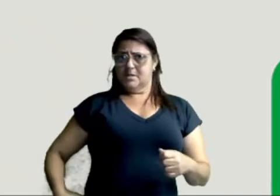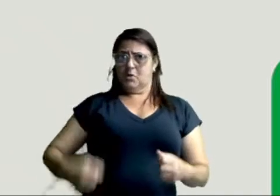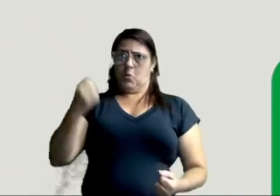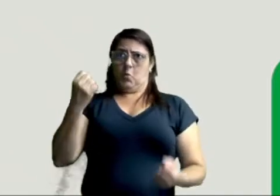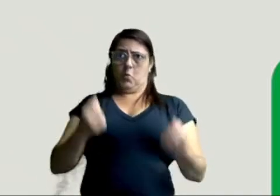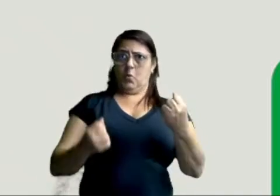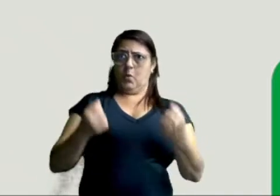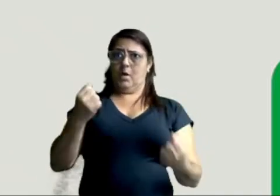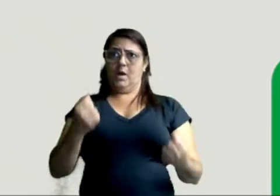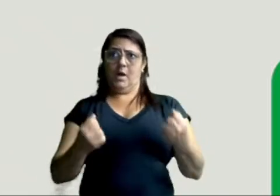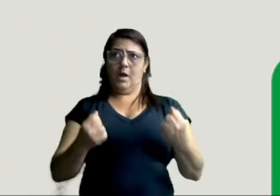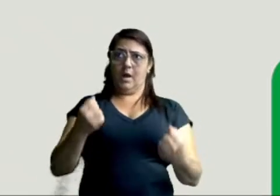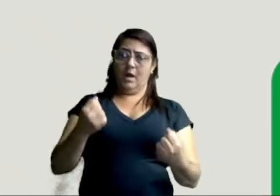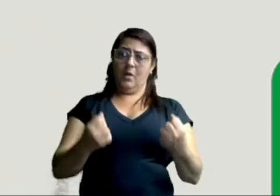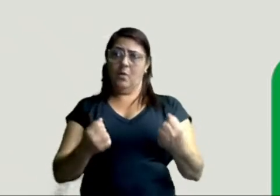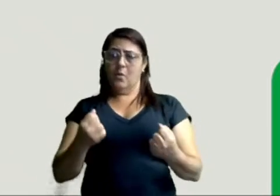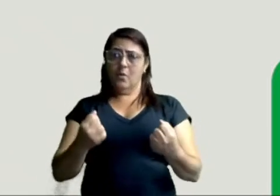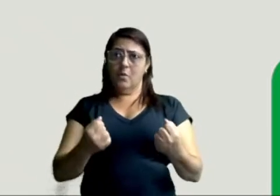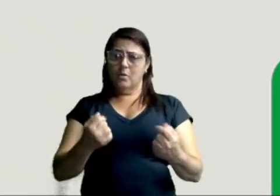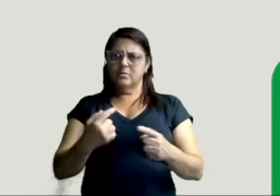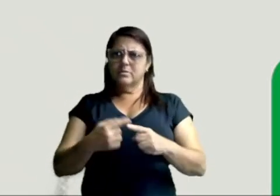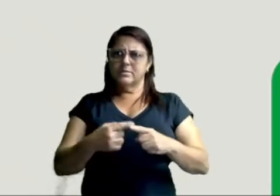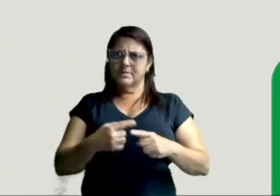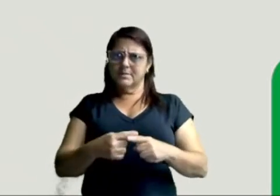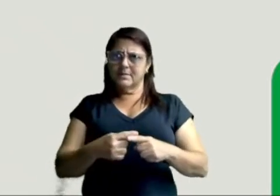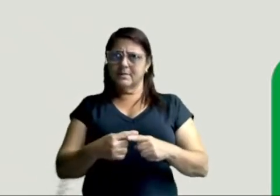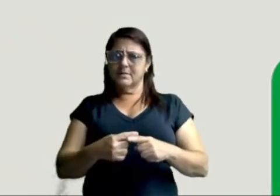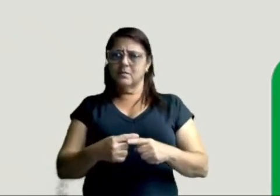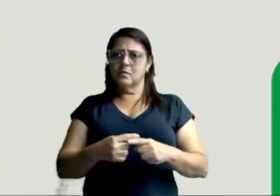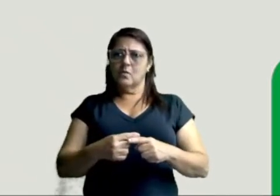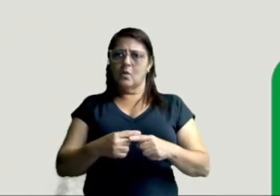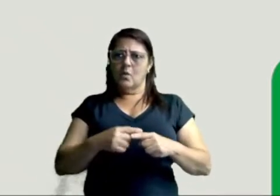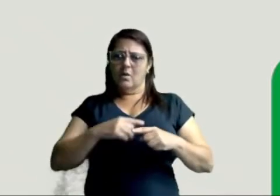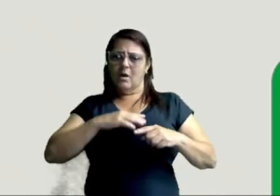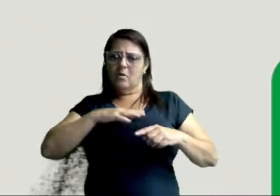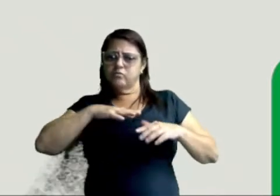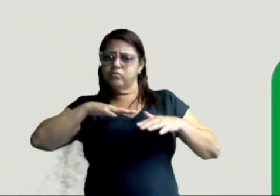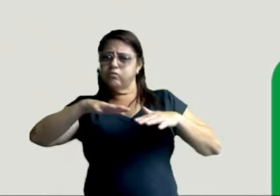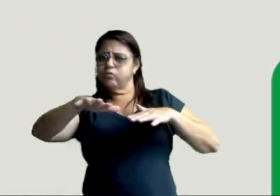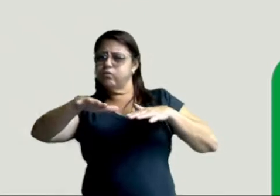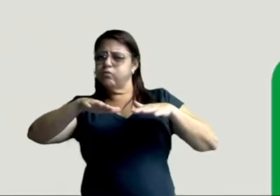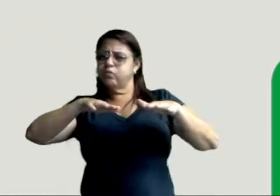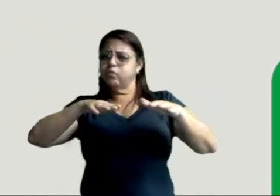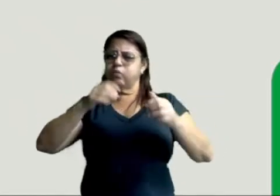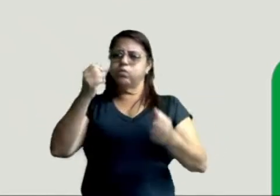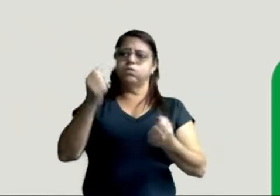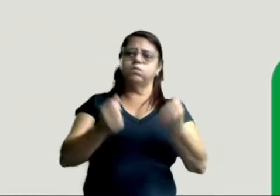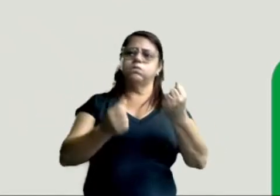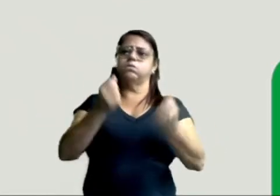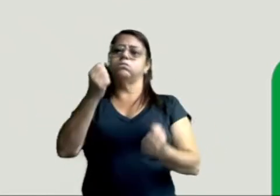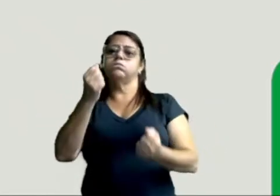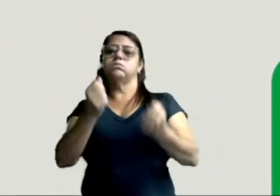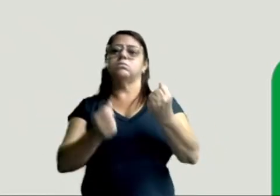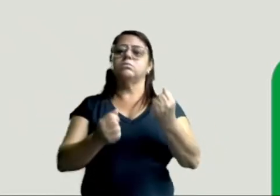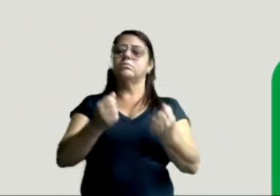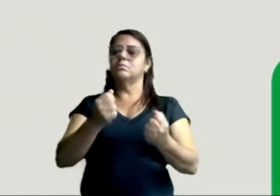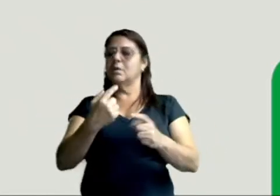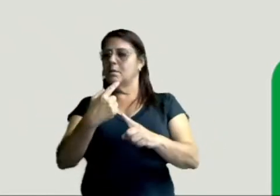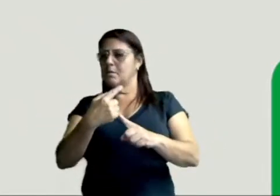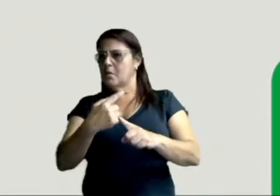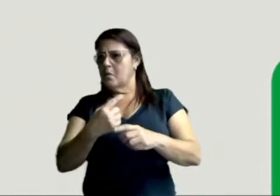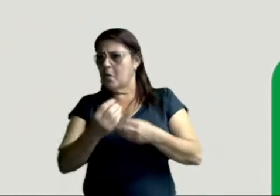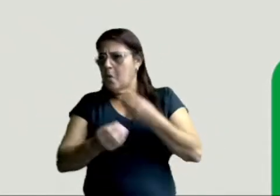quando estamos dentro de um carro, né? Carro em movimento. Por quê? E a outra, como